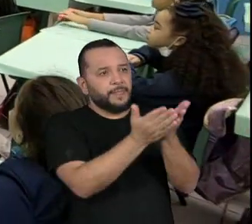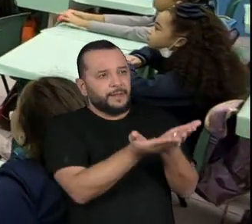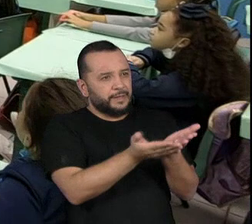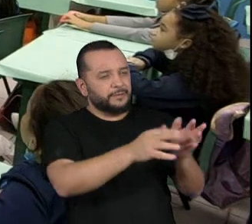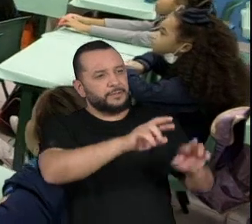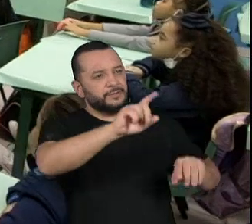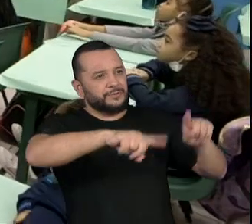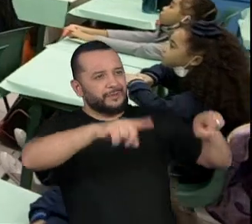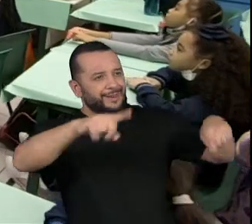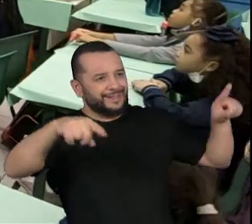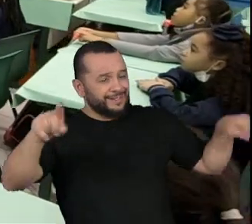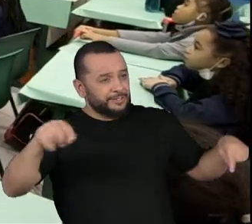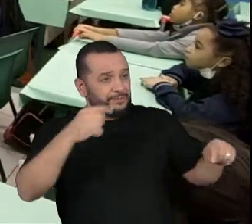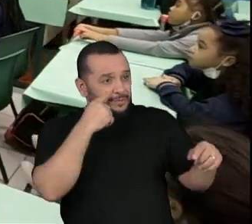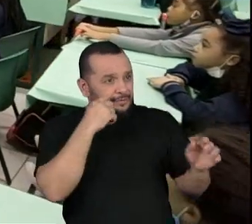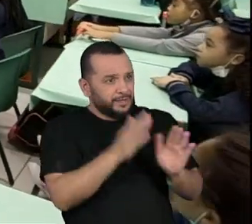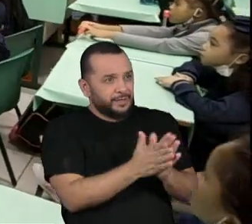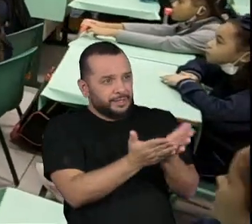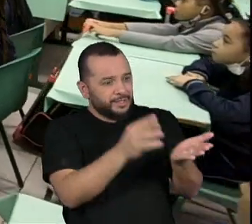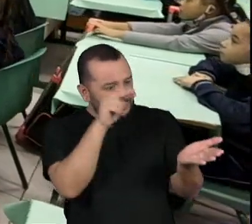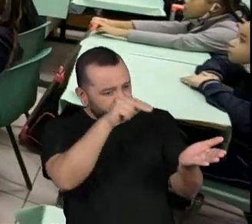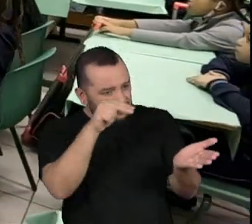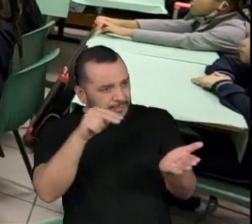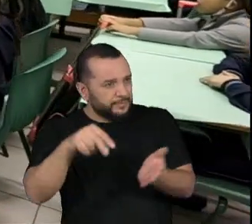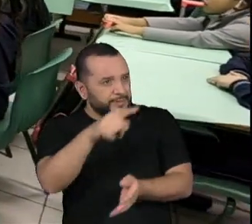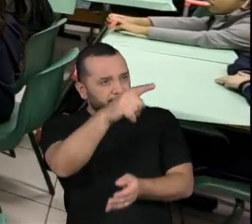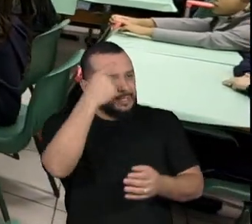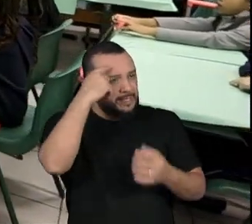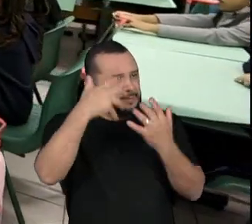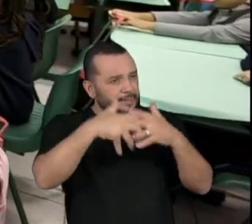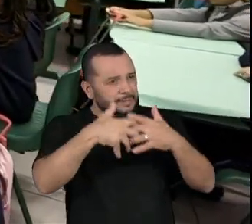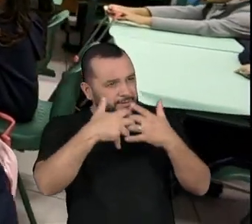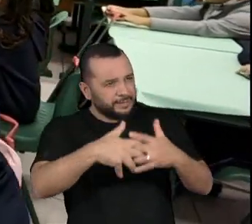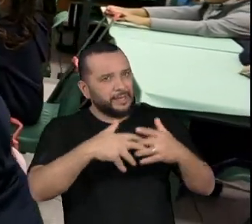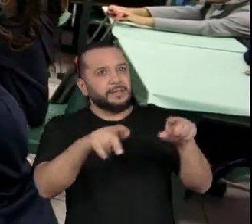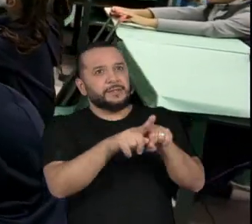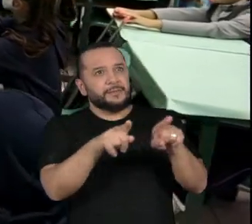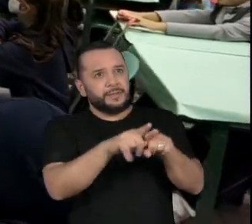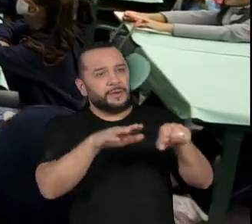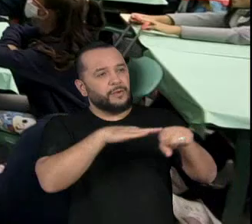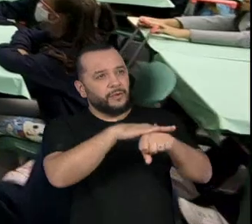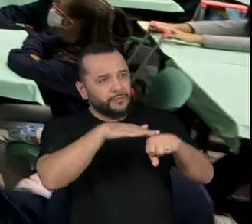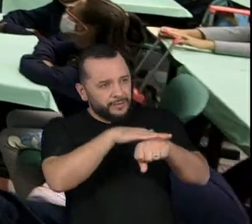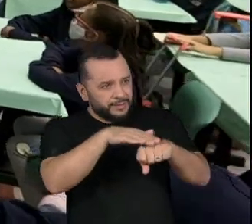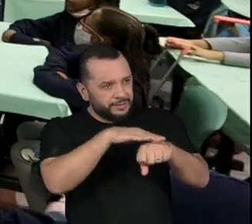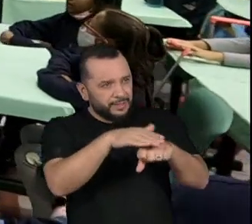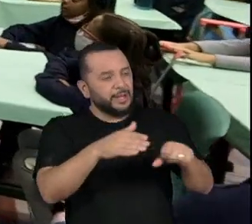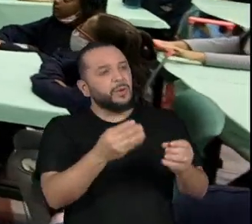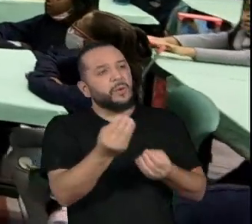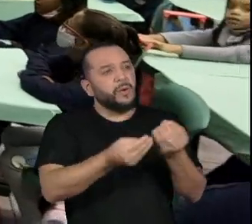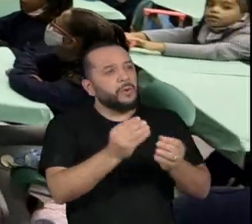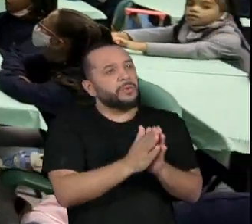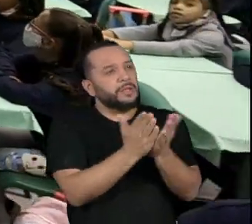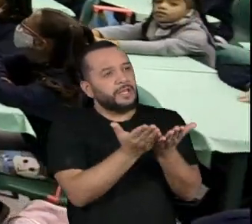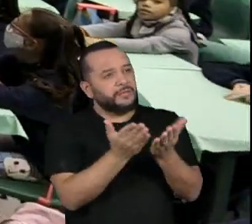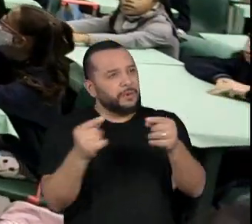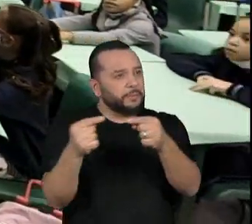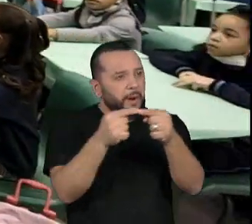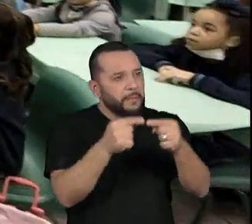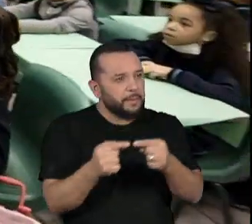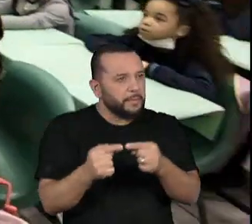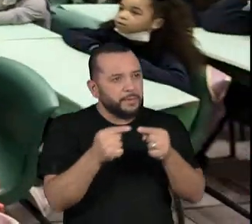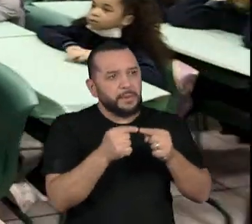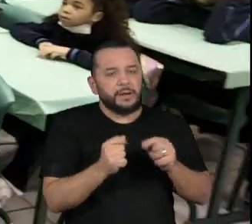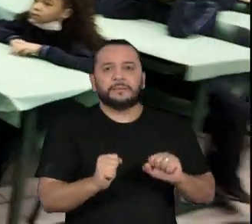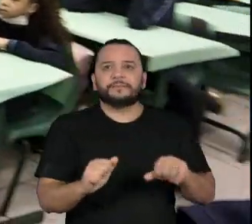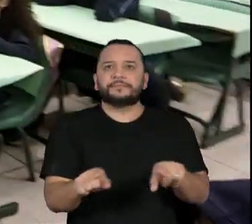depois a gente vê esses livros diferentes, a gente vai pensar e vai conversar o que esses livros têm em comum. Uma outra coisa importante é que a lei,